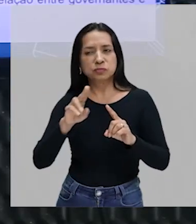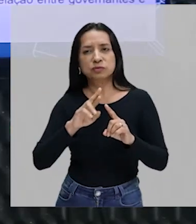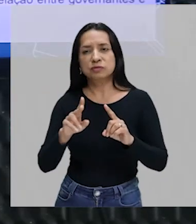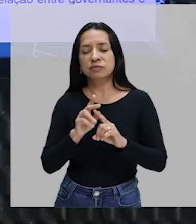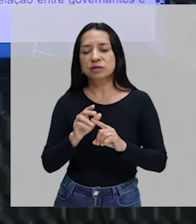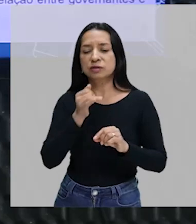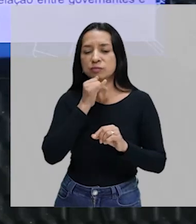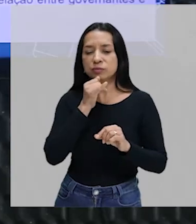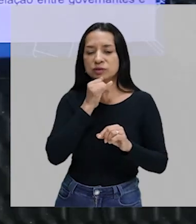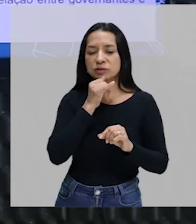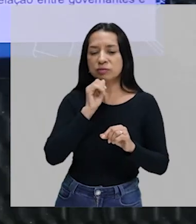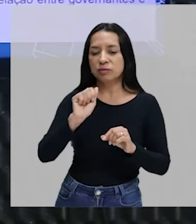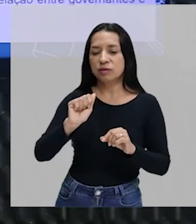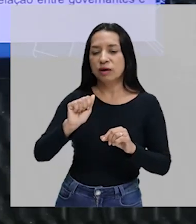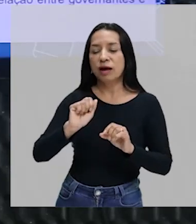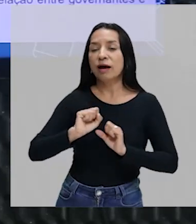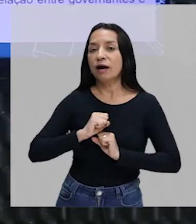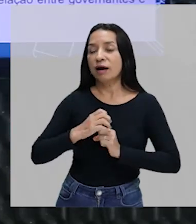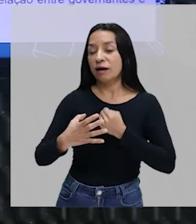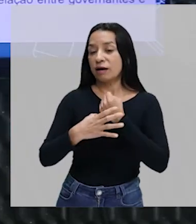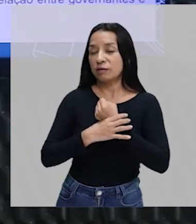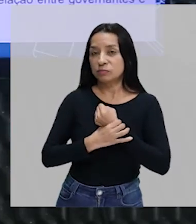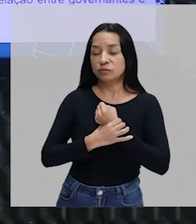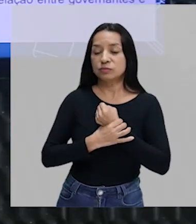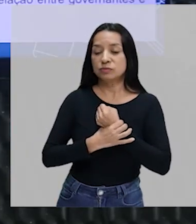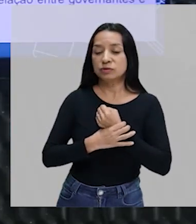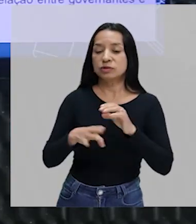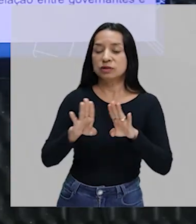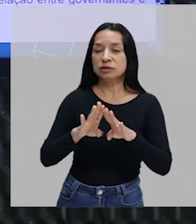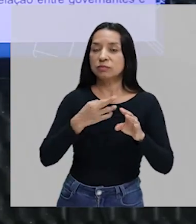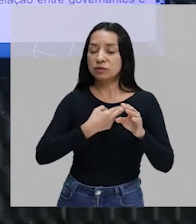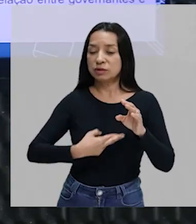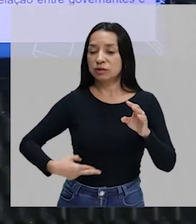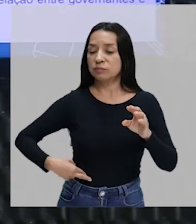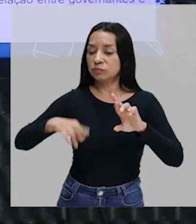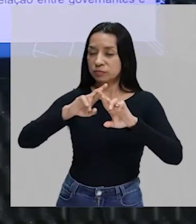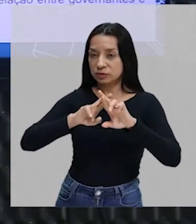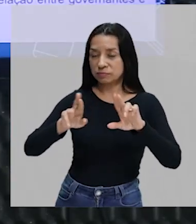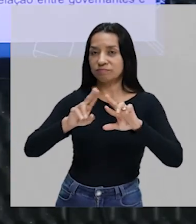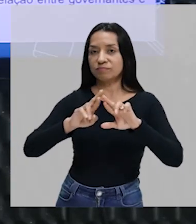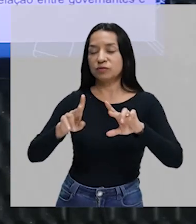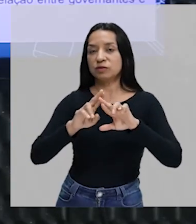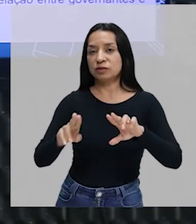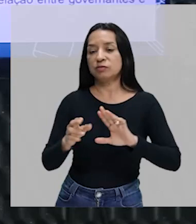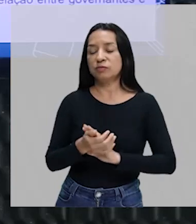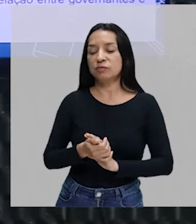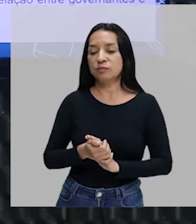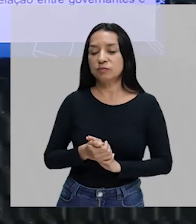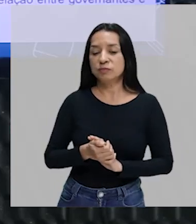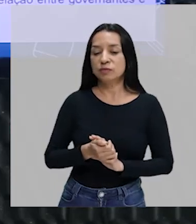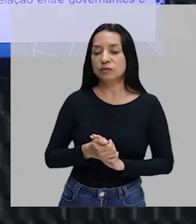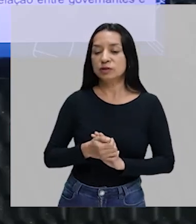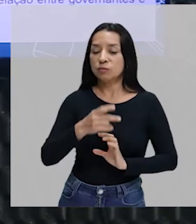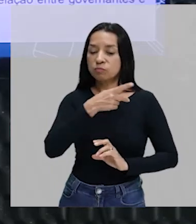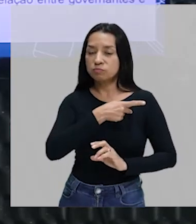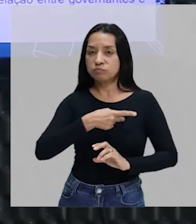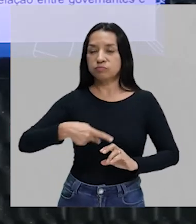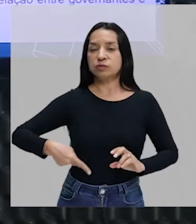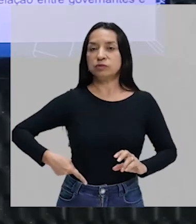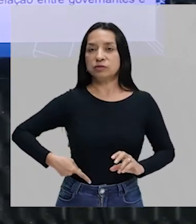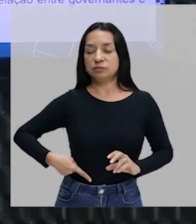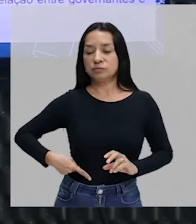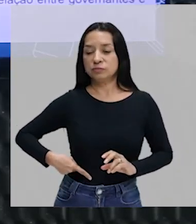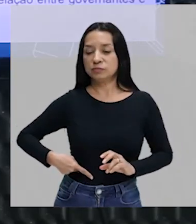ser também parlamentarista. A república também pode ser variável. Pode ser uma república presidencialista,